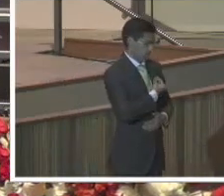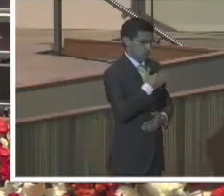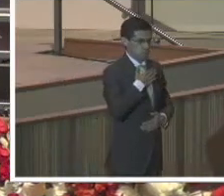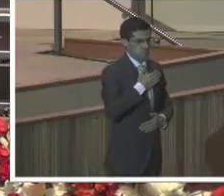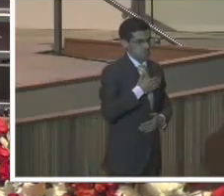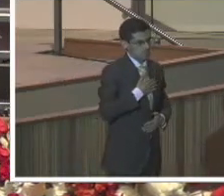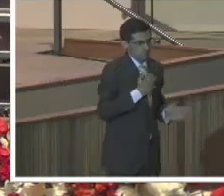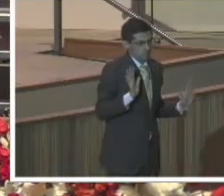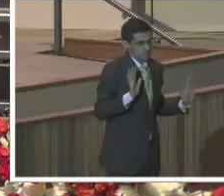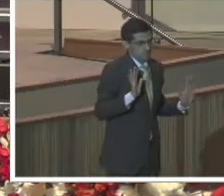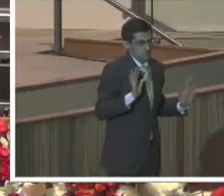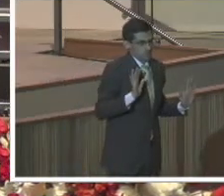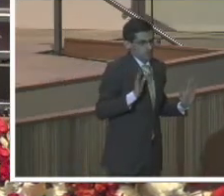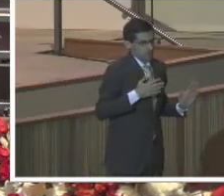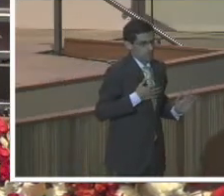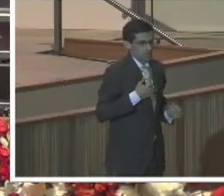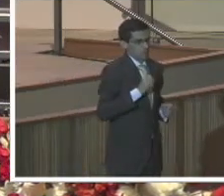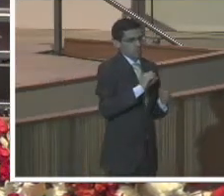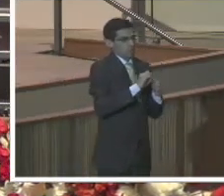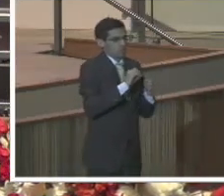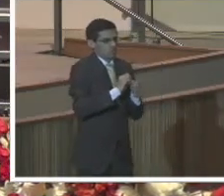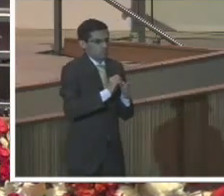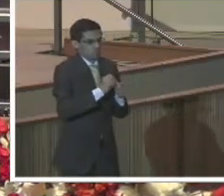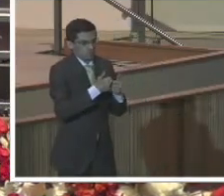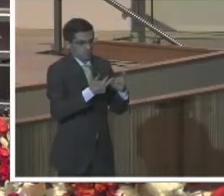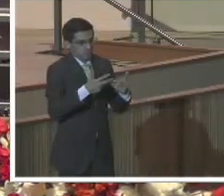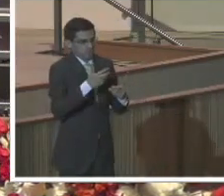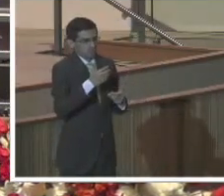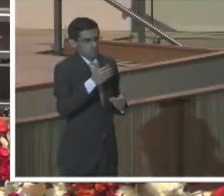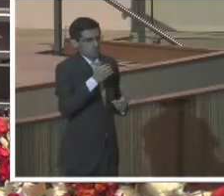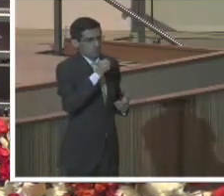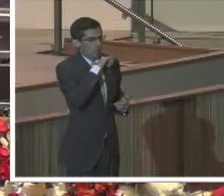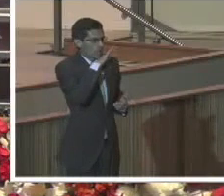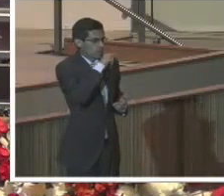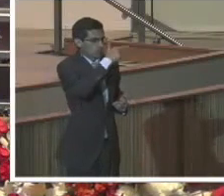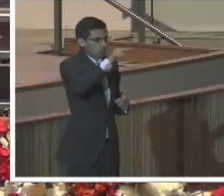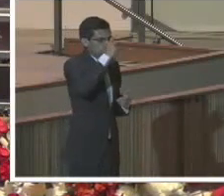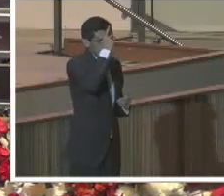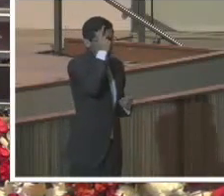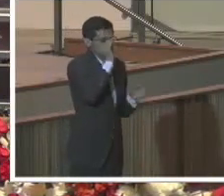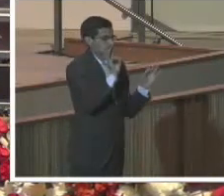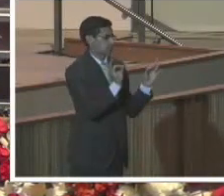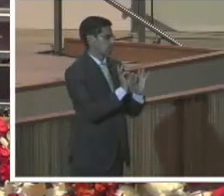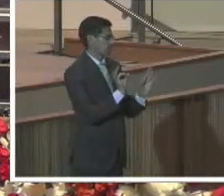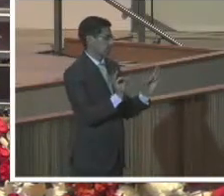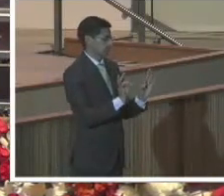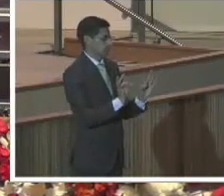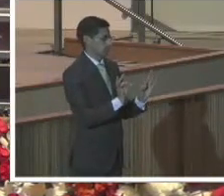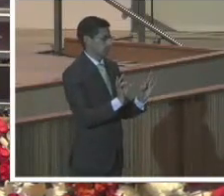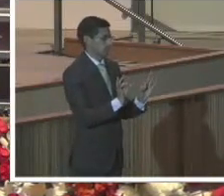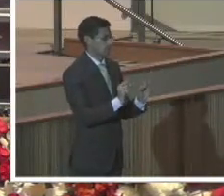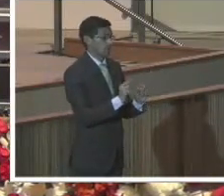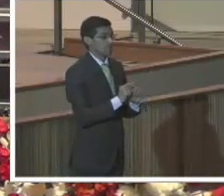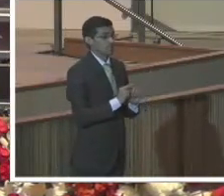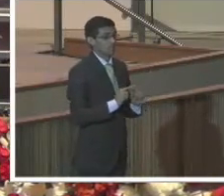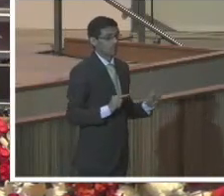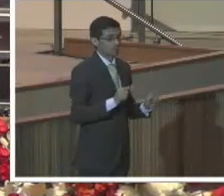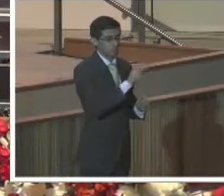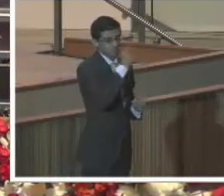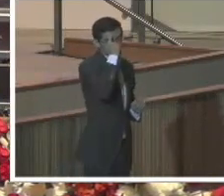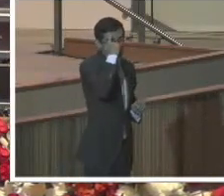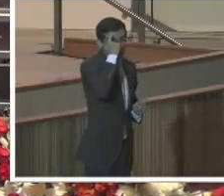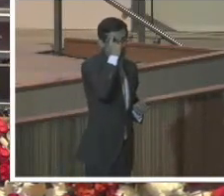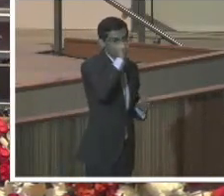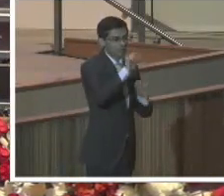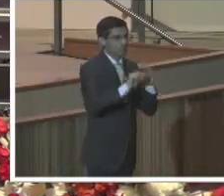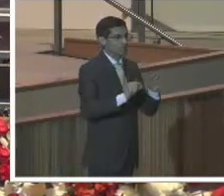minha, eu não estou causando mal a ninguém. Queridos, você não imagina a dor e o sofrimento que algumas